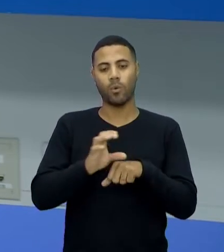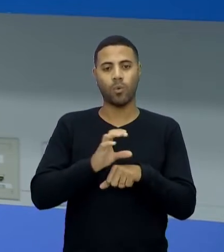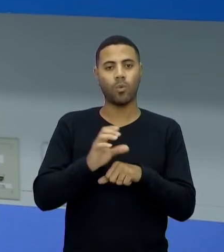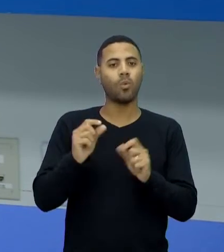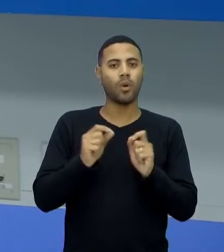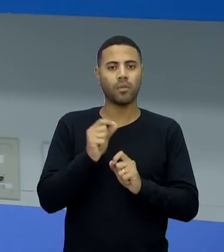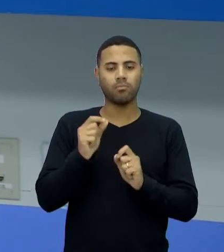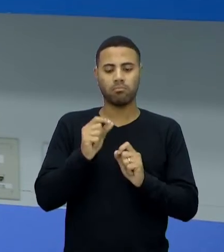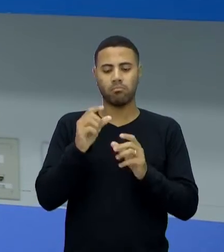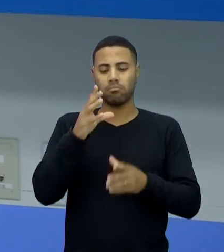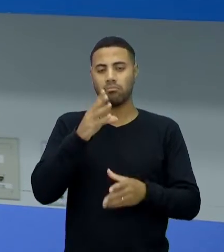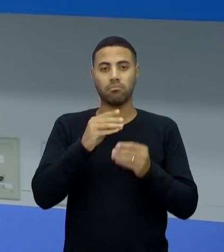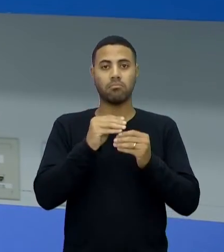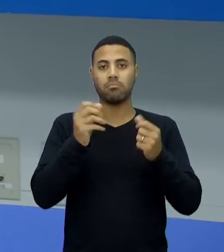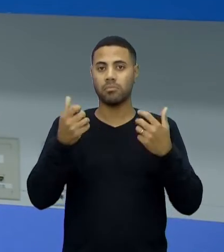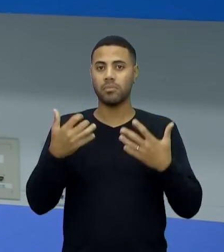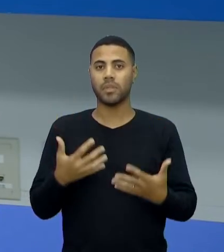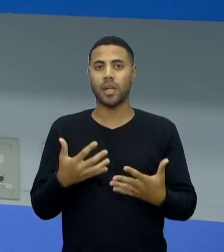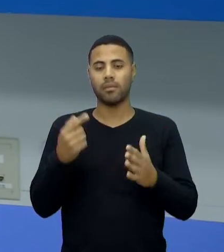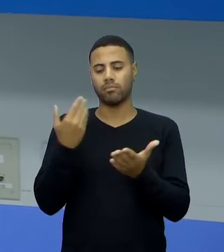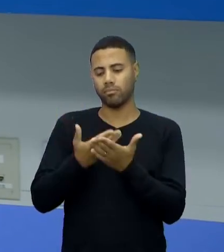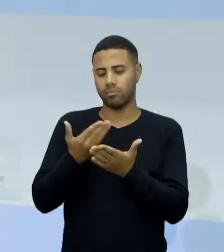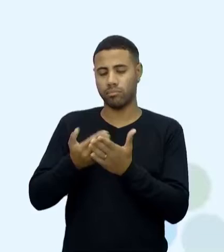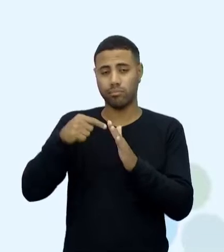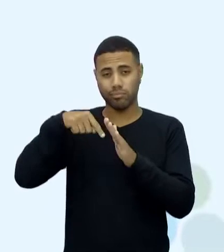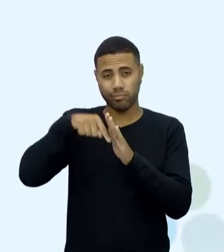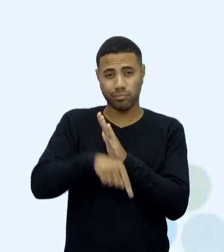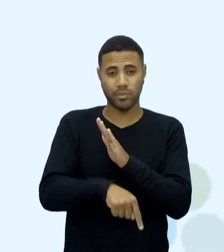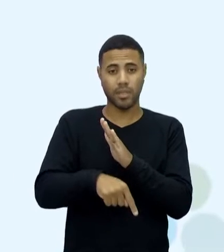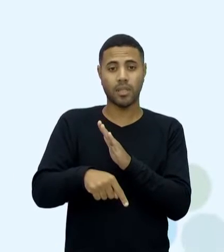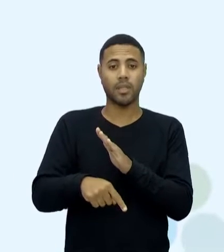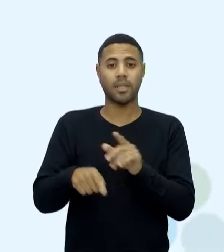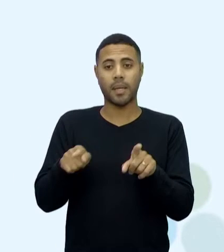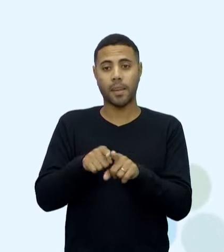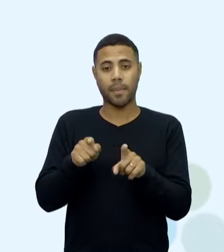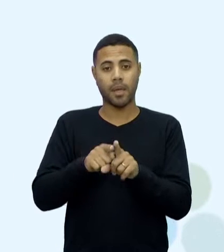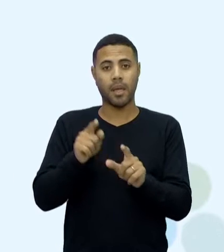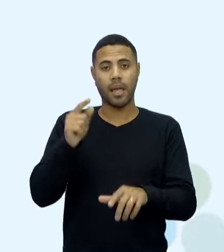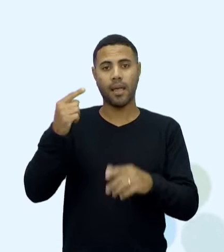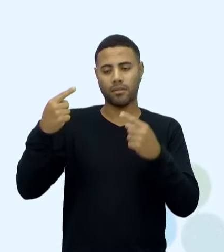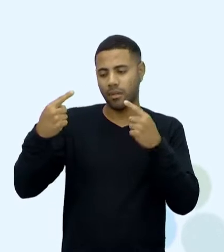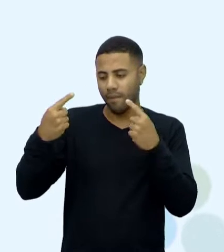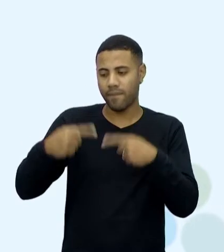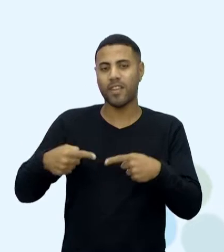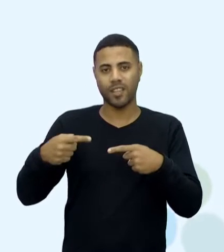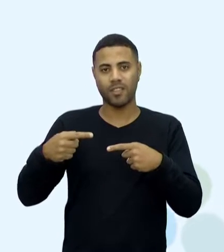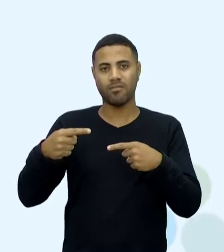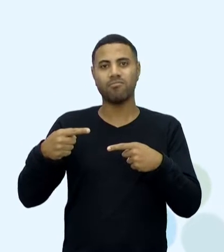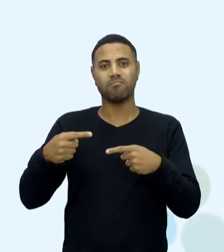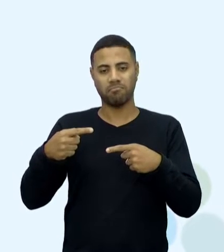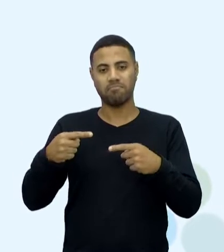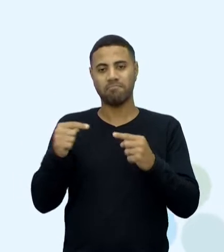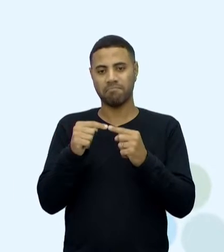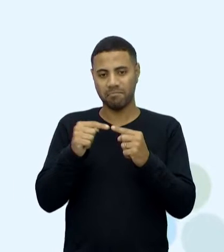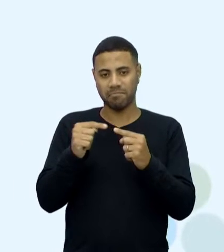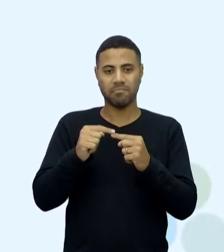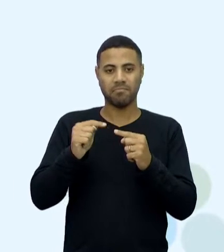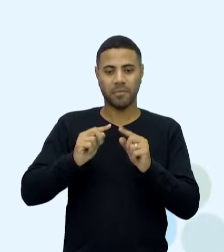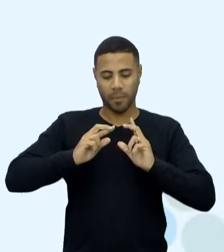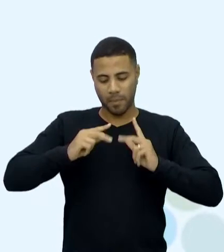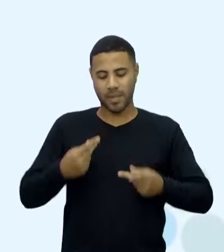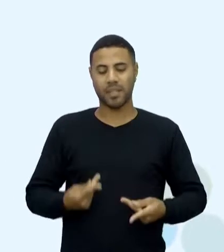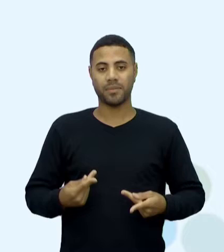componente que faz parte do aprofundamento superar desafios é humanas dentro desse